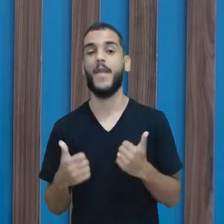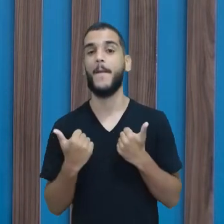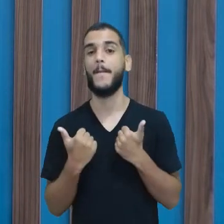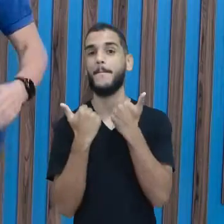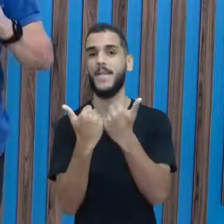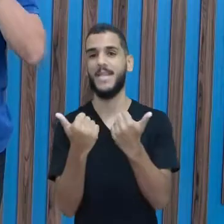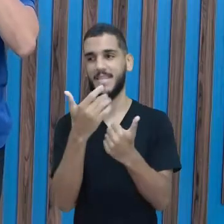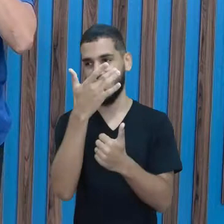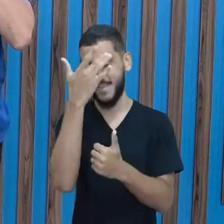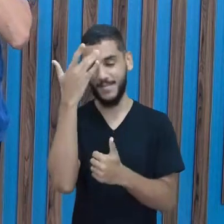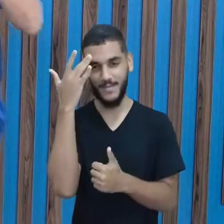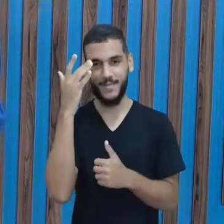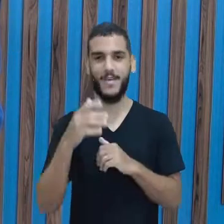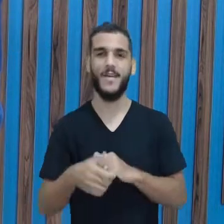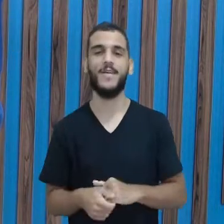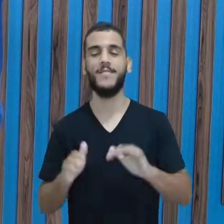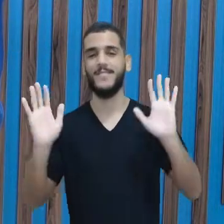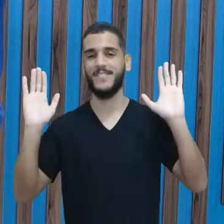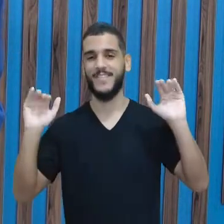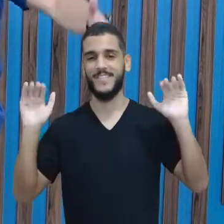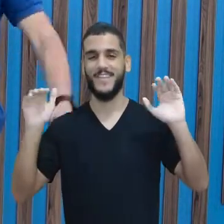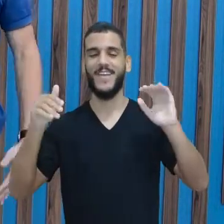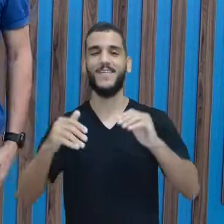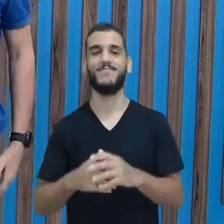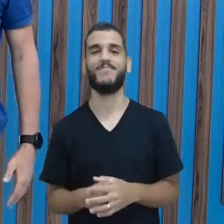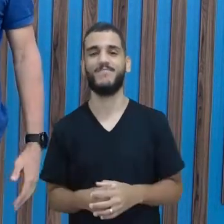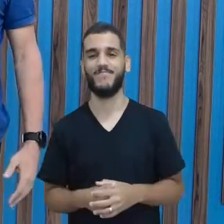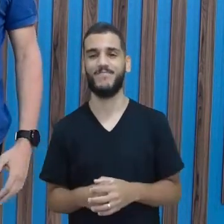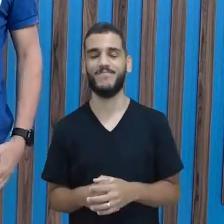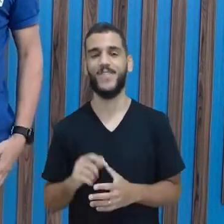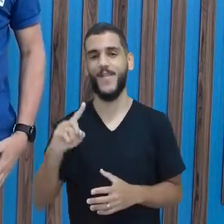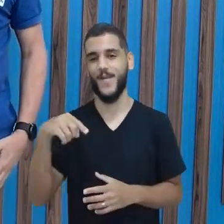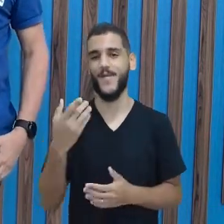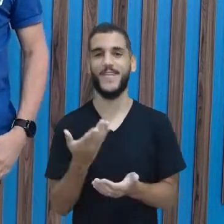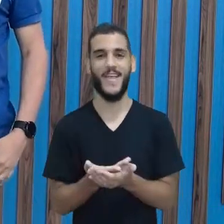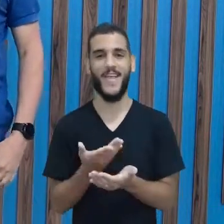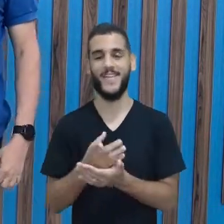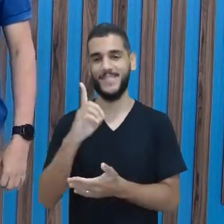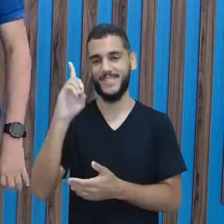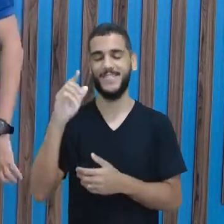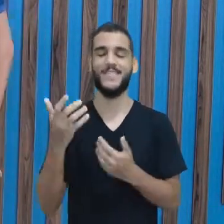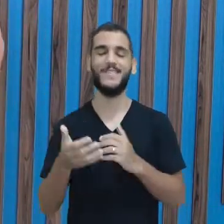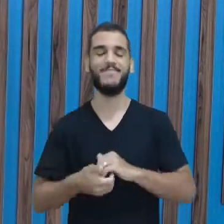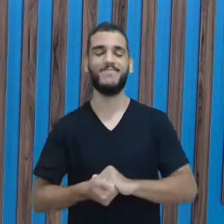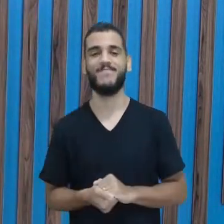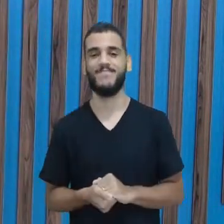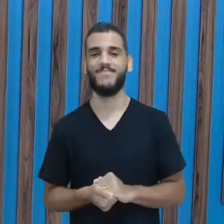Beleza, meu povo? Tchau! Fui! Até a próxima aula, se Deus quiser.